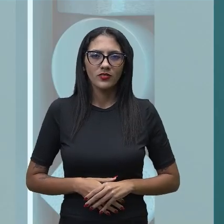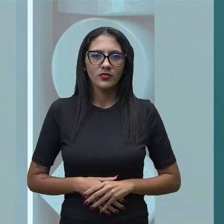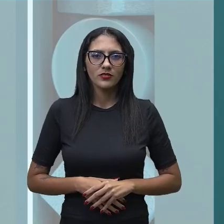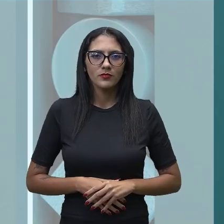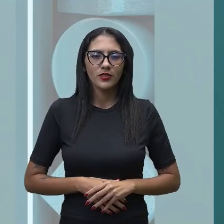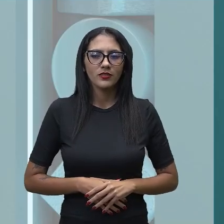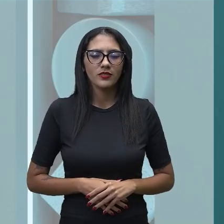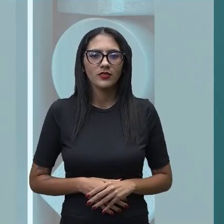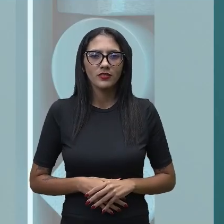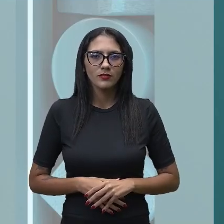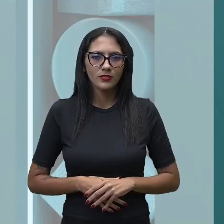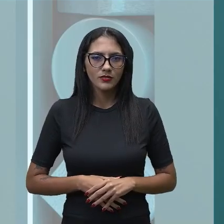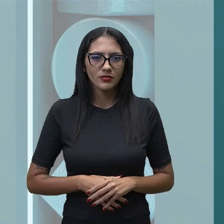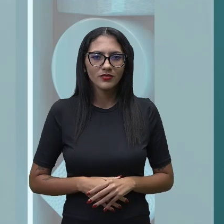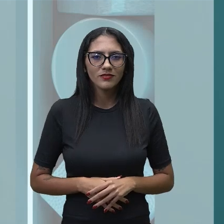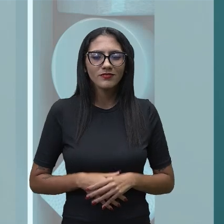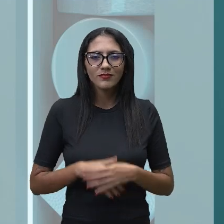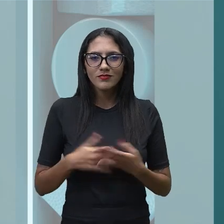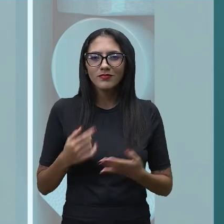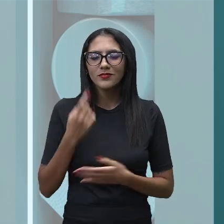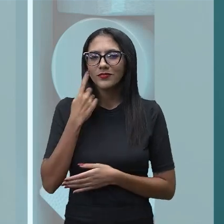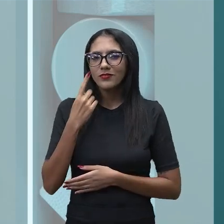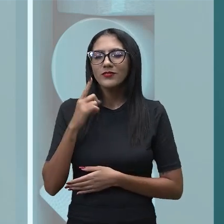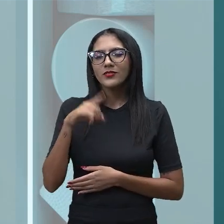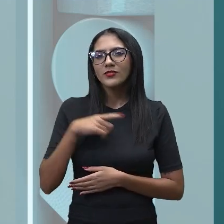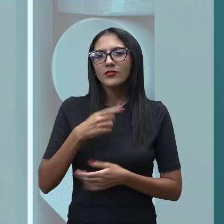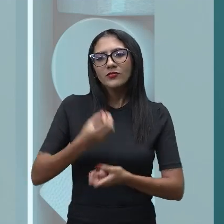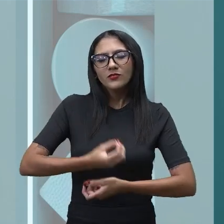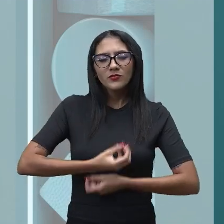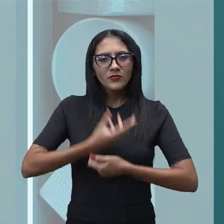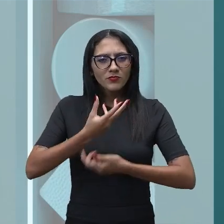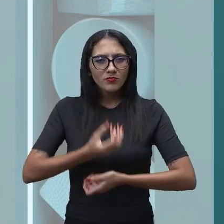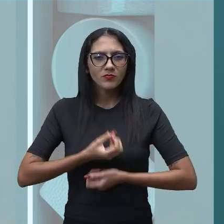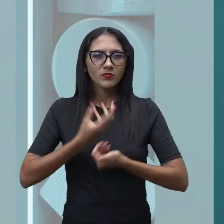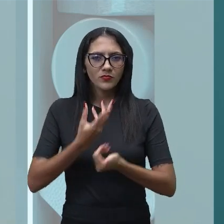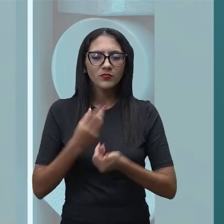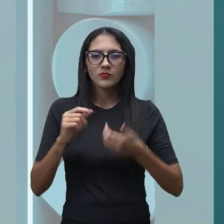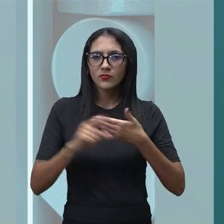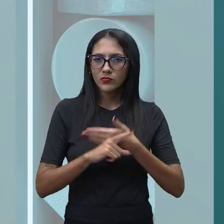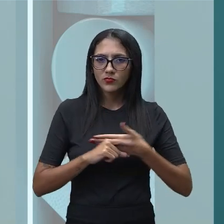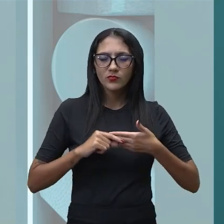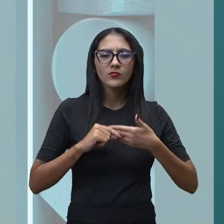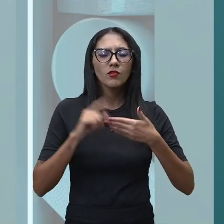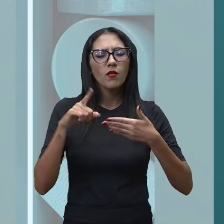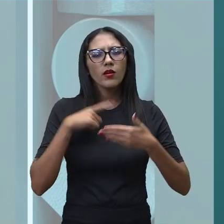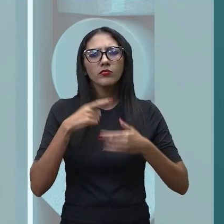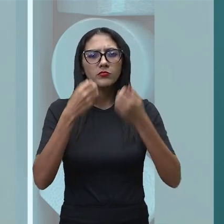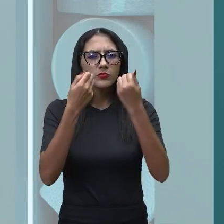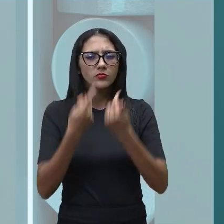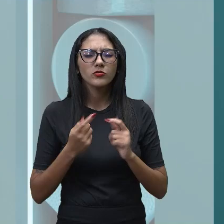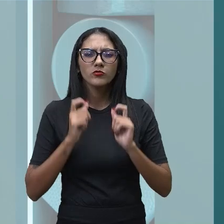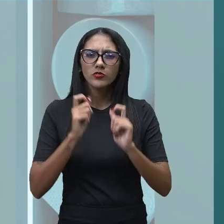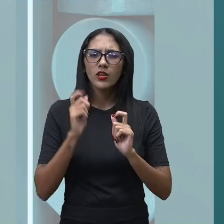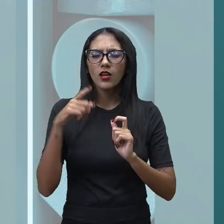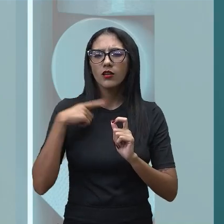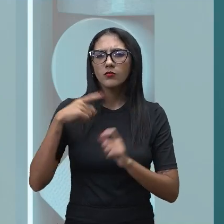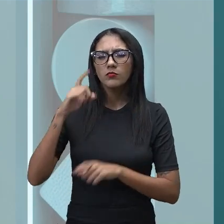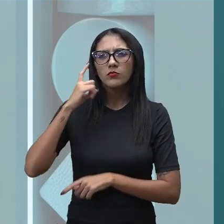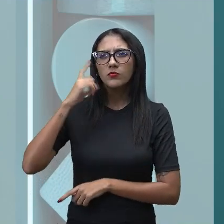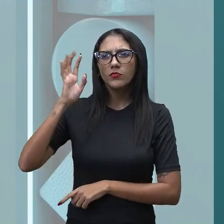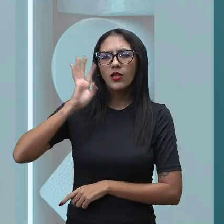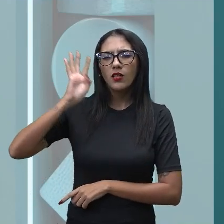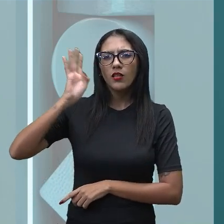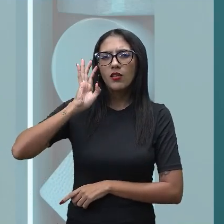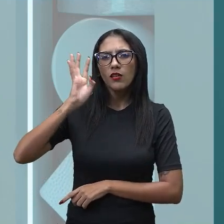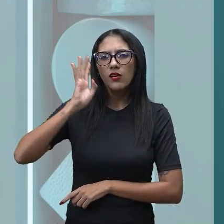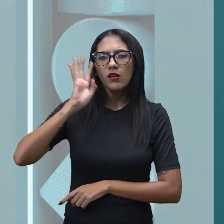Então temos um poema, Mar Português, de Fernando Pessoa, que faz uma reflexão exatamente sobre as glórias